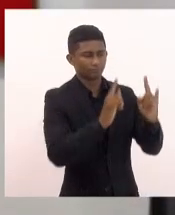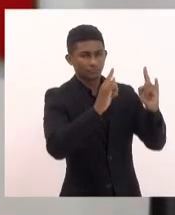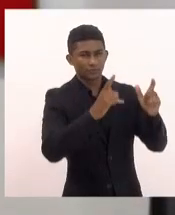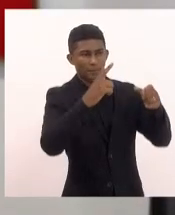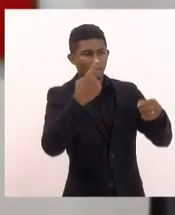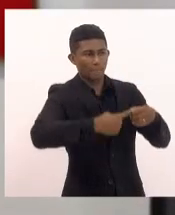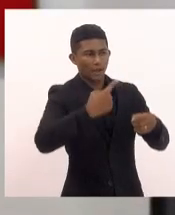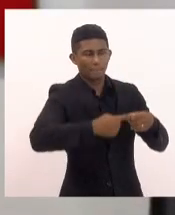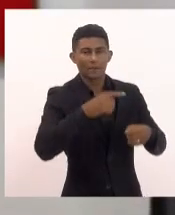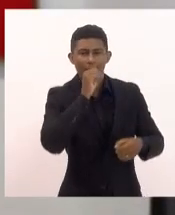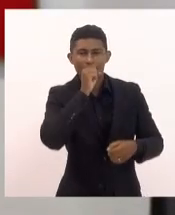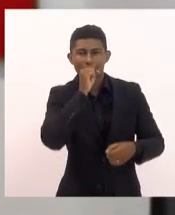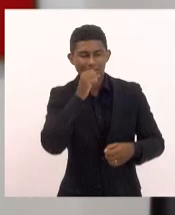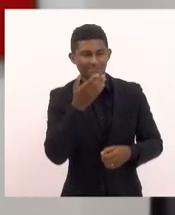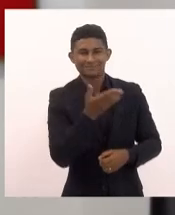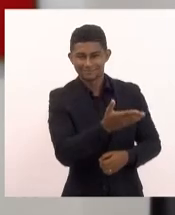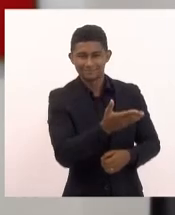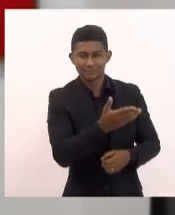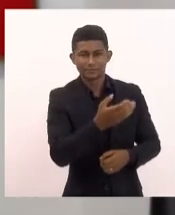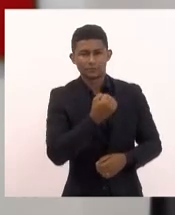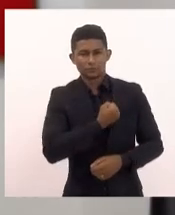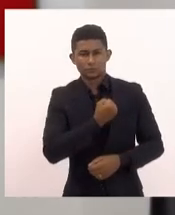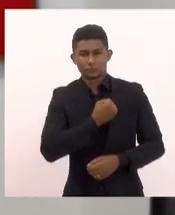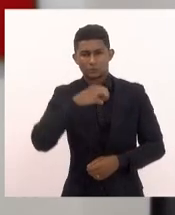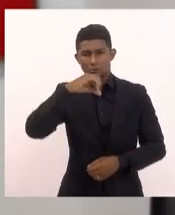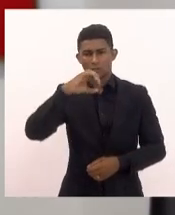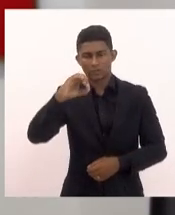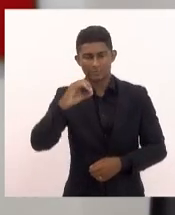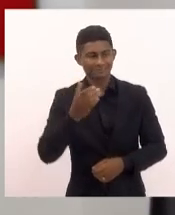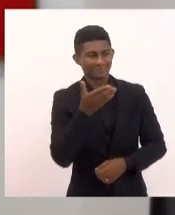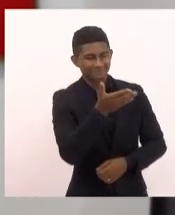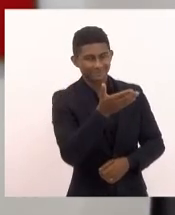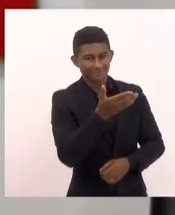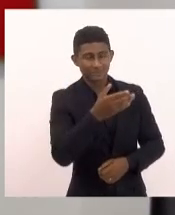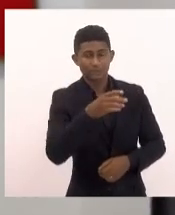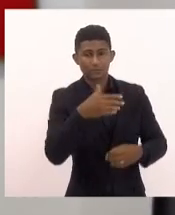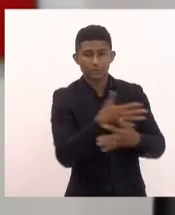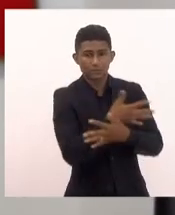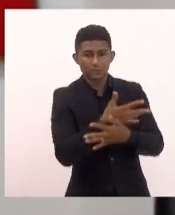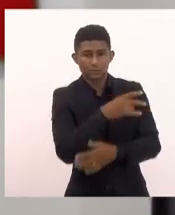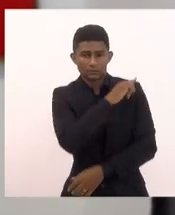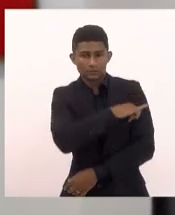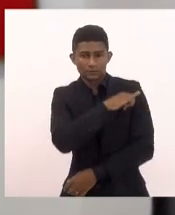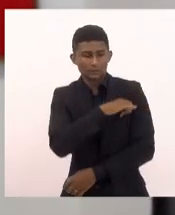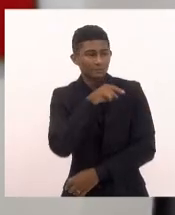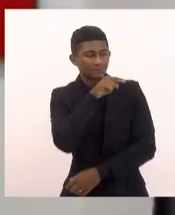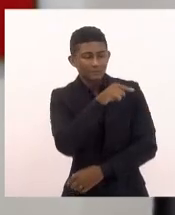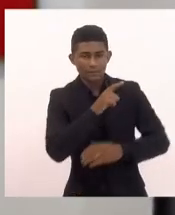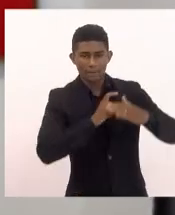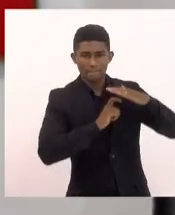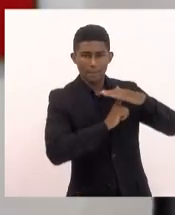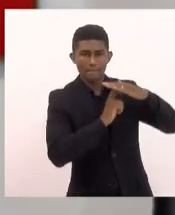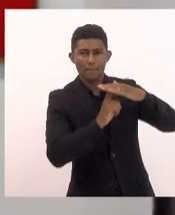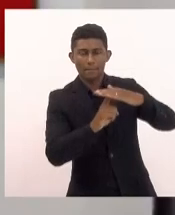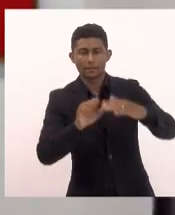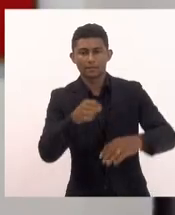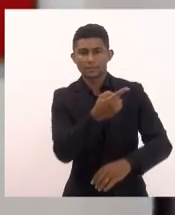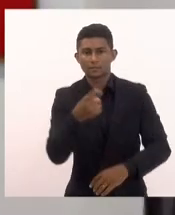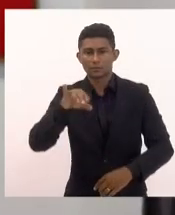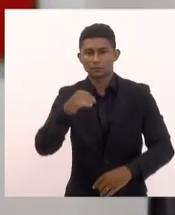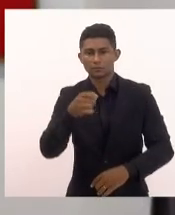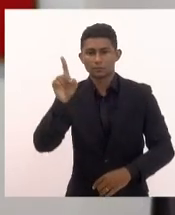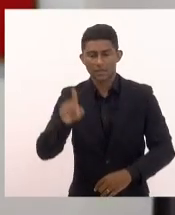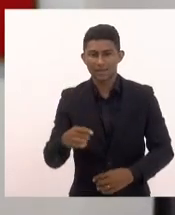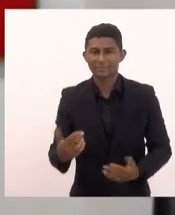90, bairro das Laranjeiras, na cidade do Rio de Janeiro, conhecido como Mercadinho São José, na forma desta